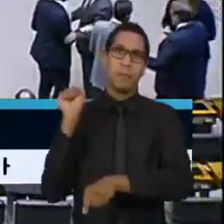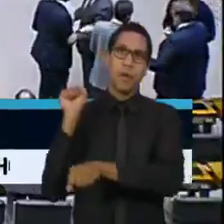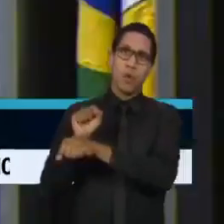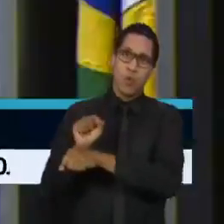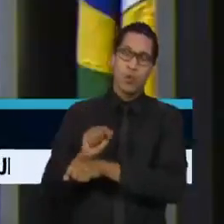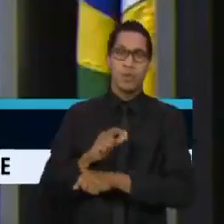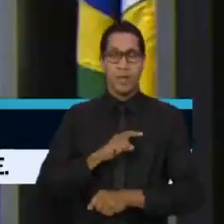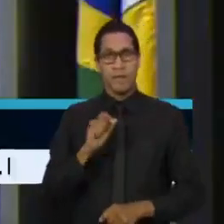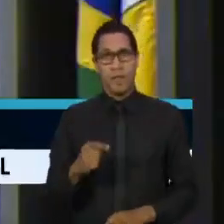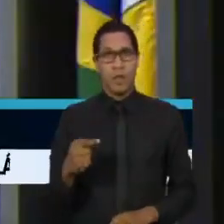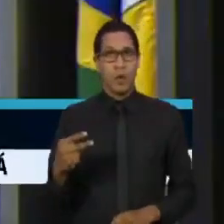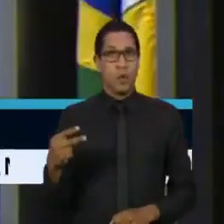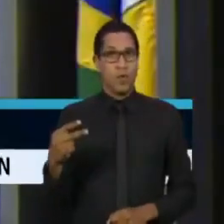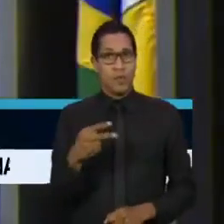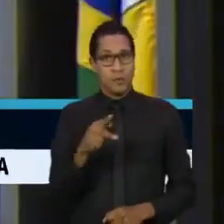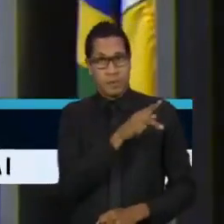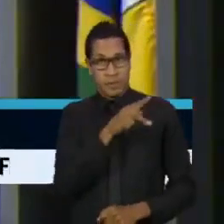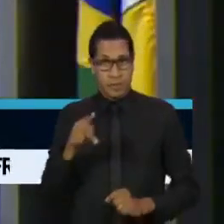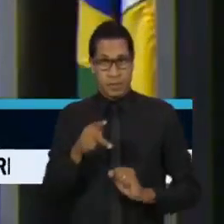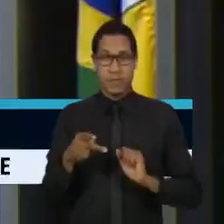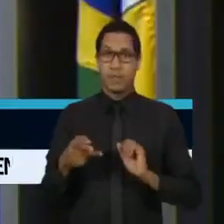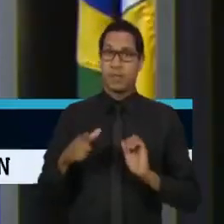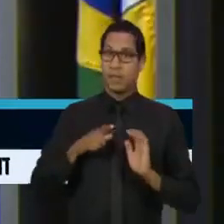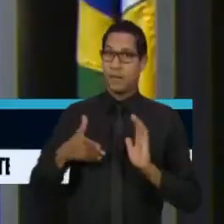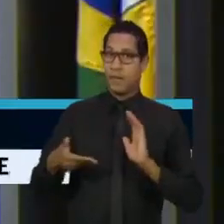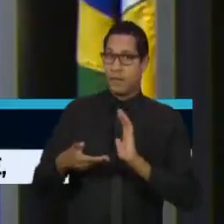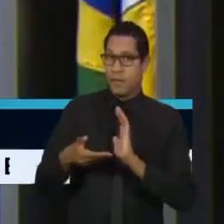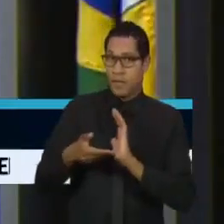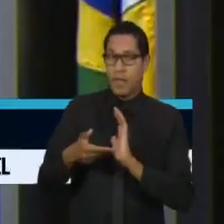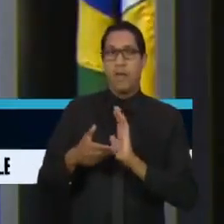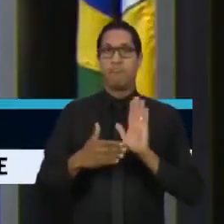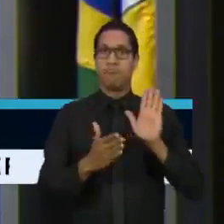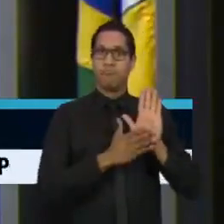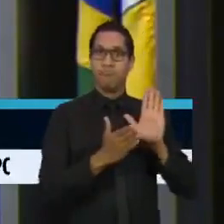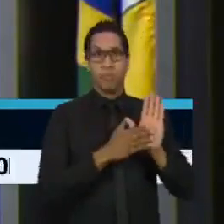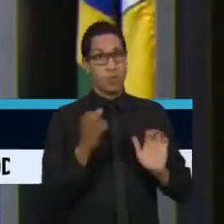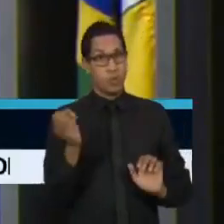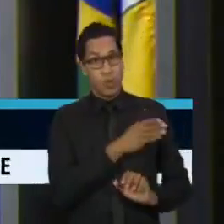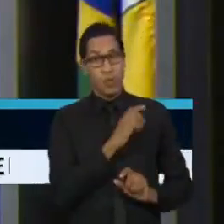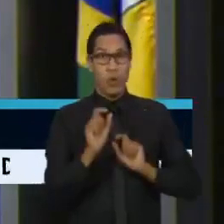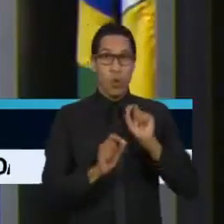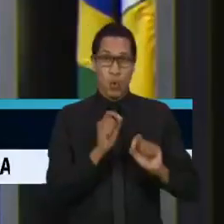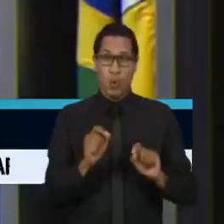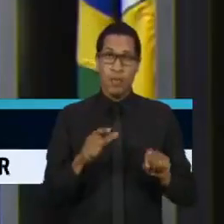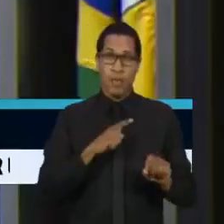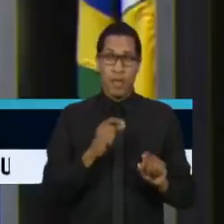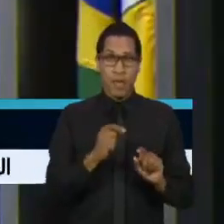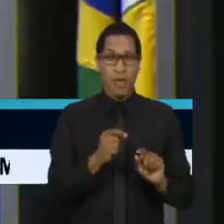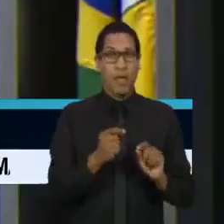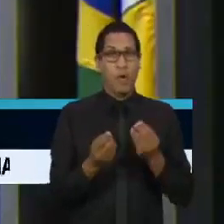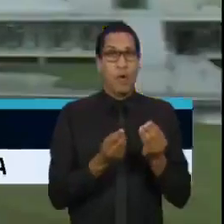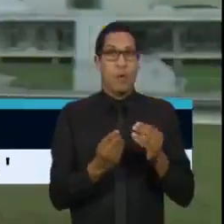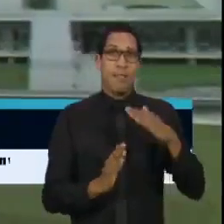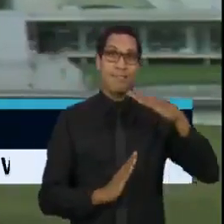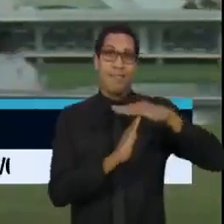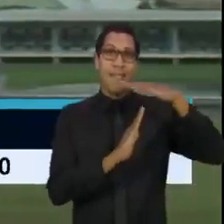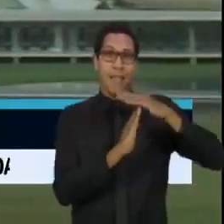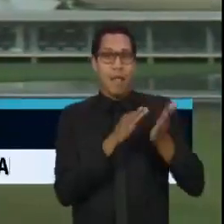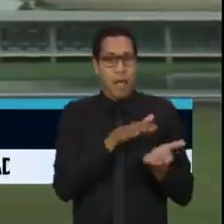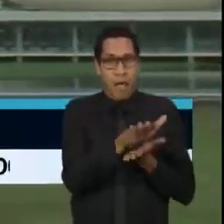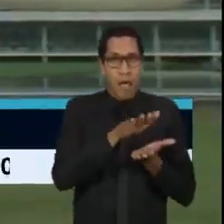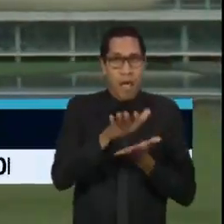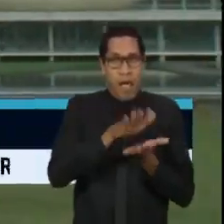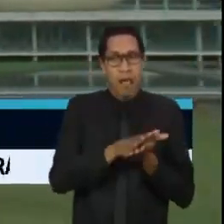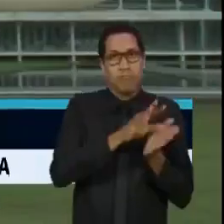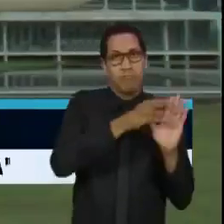da Câmara, Marcelo Ramos, elaborou uma nova proposta que retira o pagamento dos precatórios da regra do teto de gastos. Na